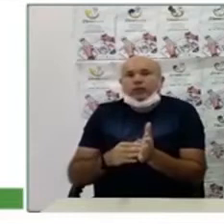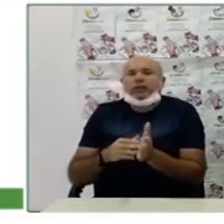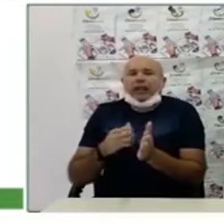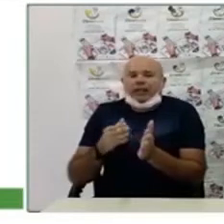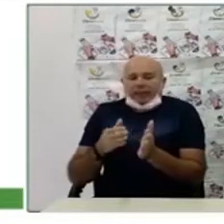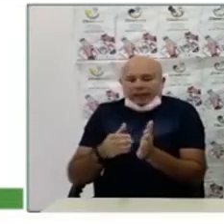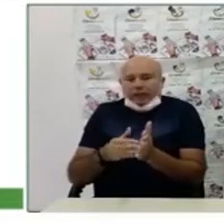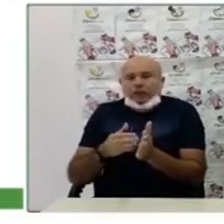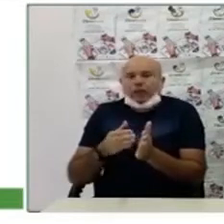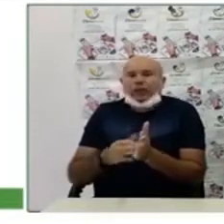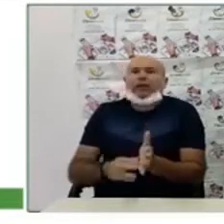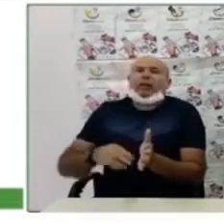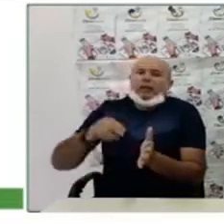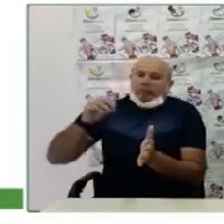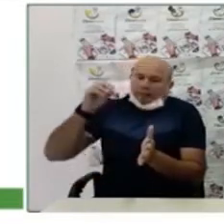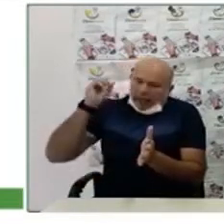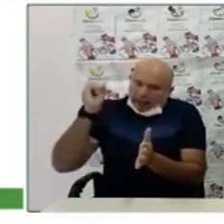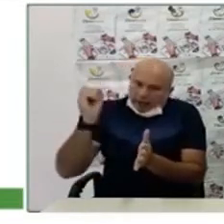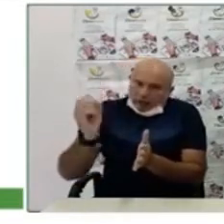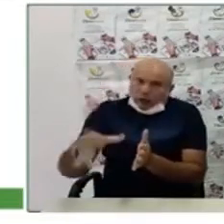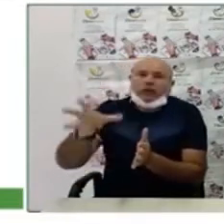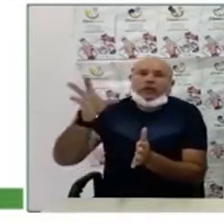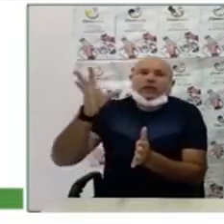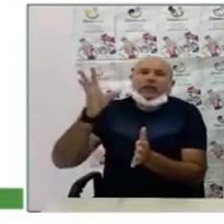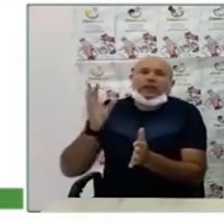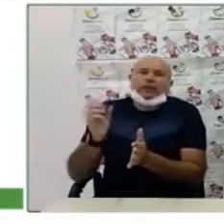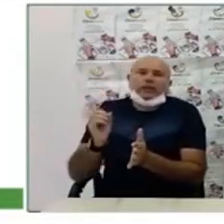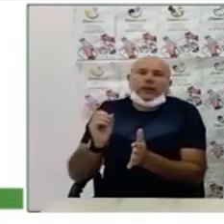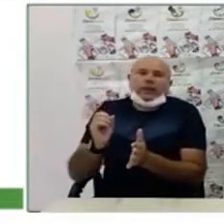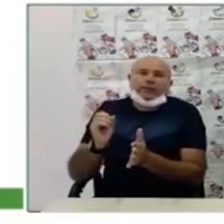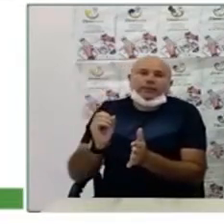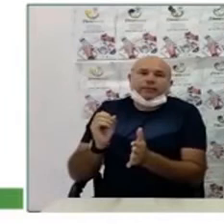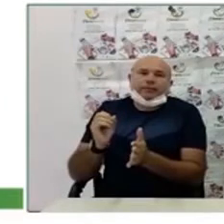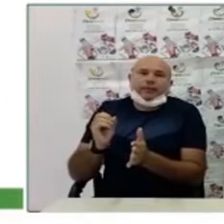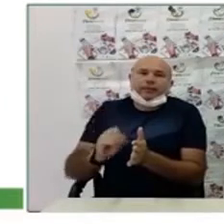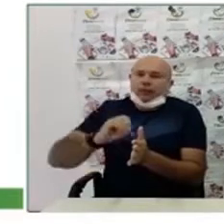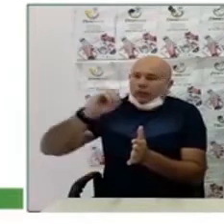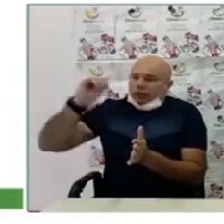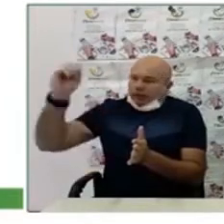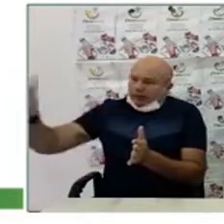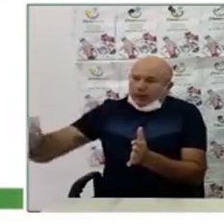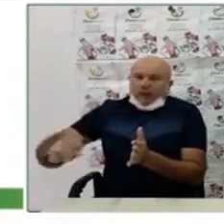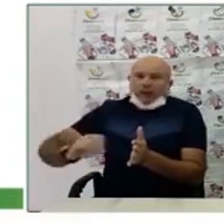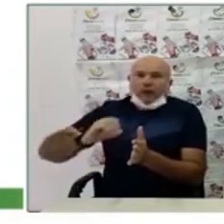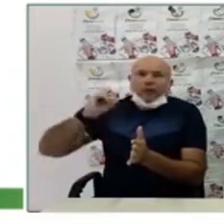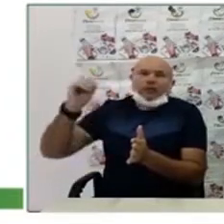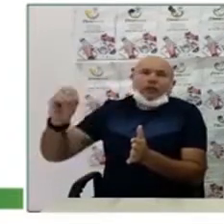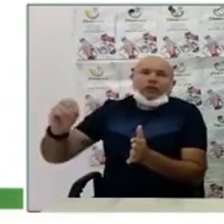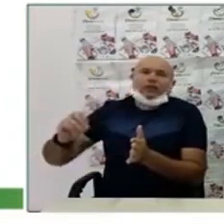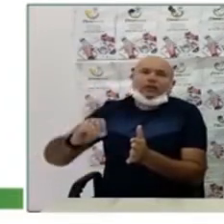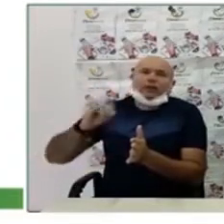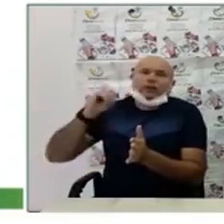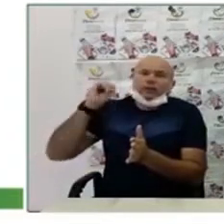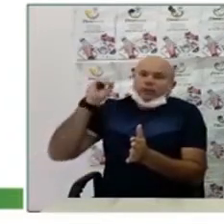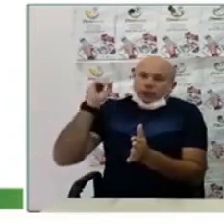quânticos nada mais são do que mais estudo dentro da eletrosfera. Né? São outras informações